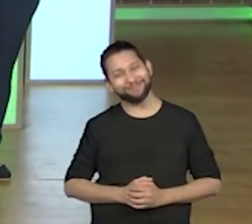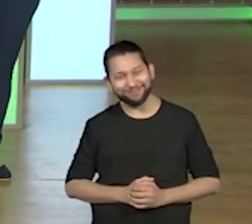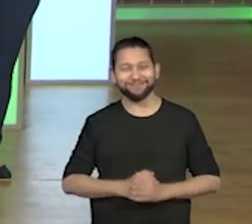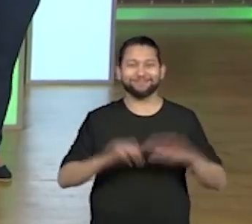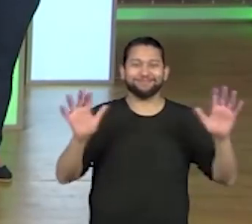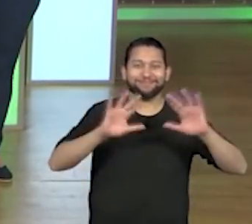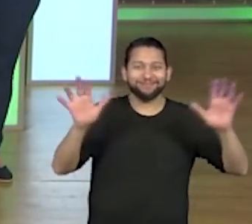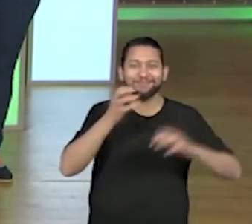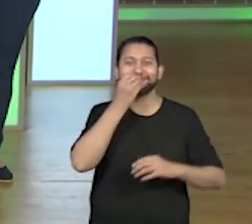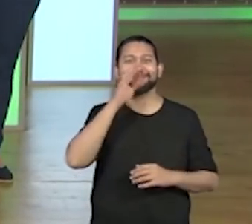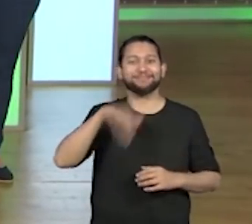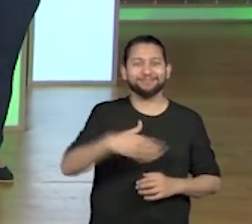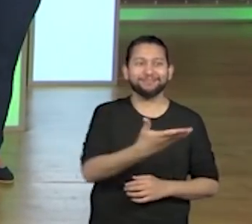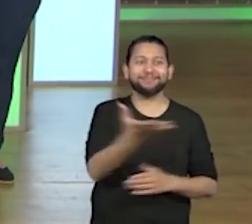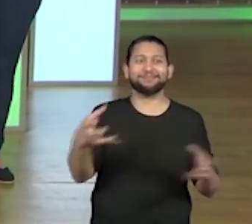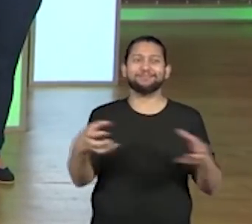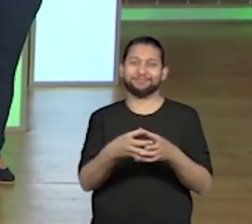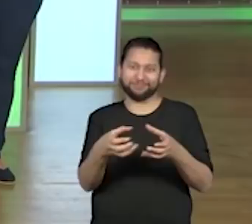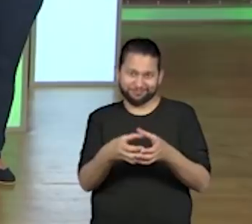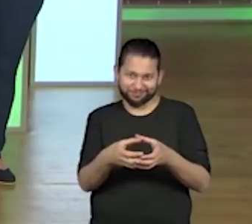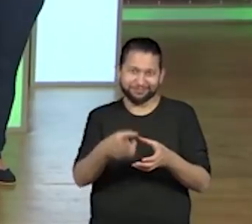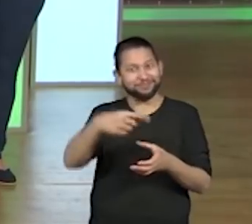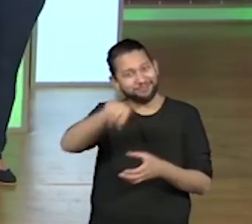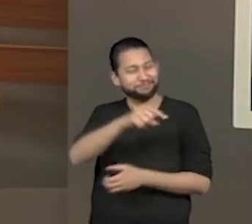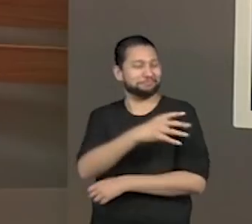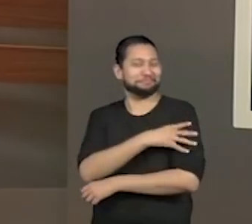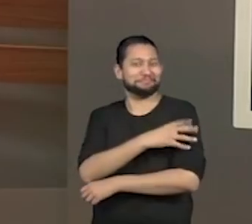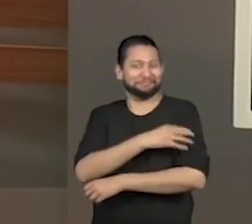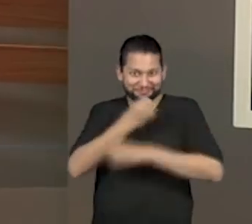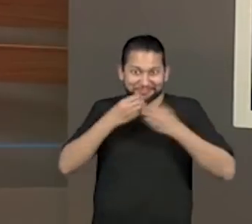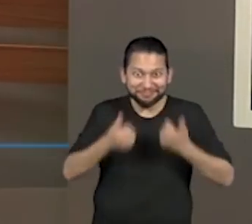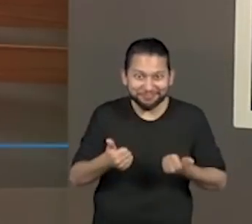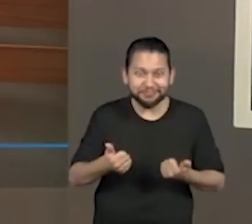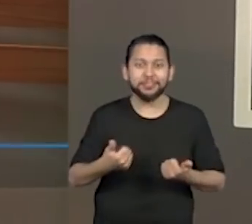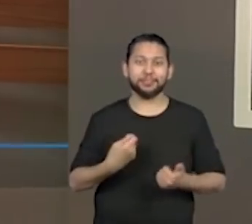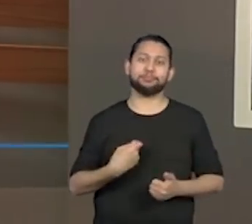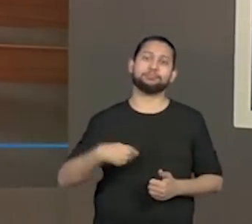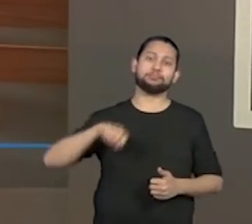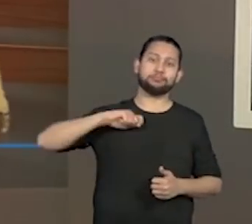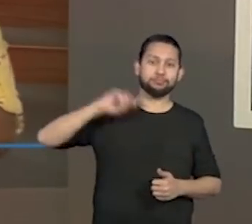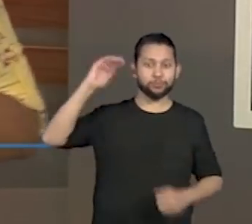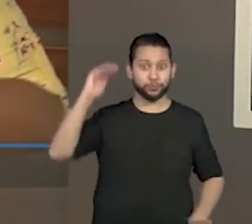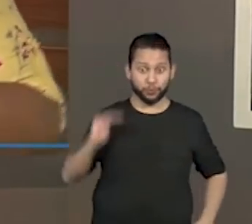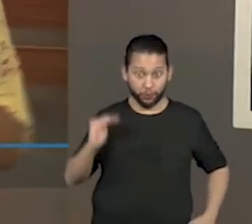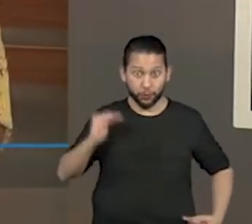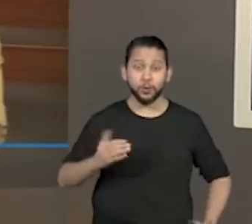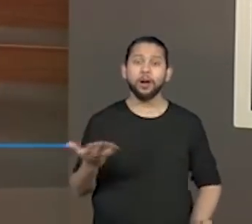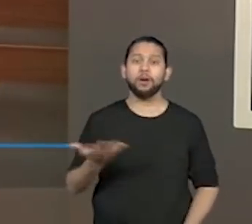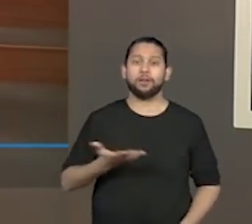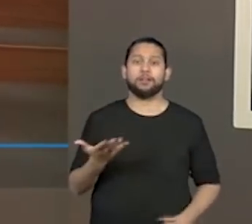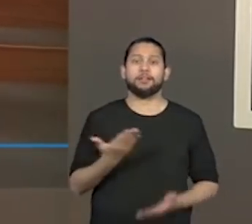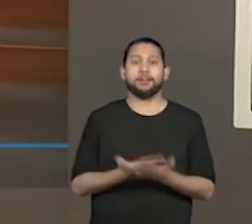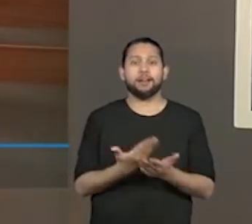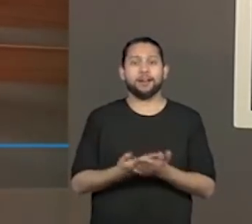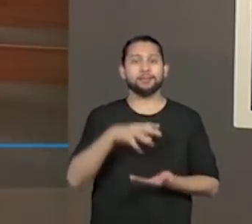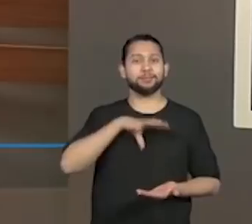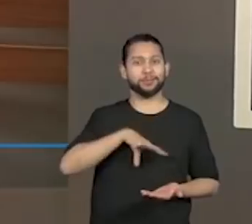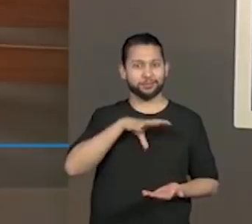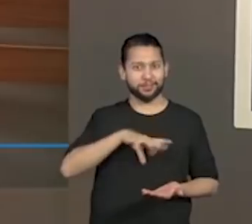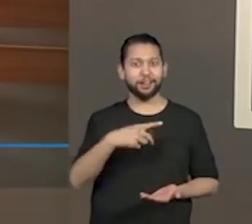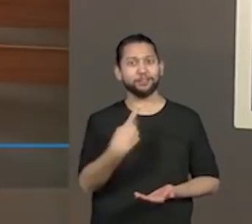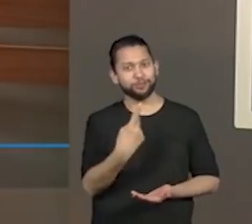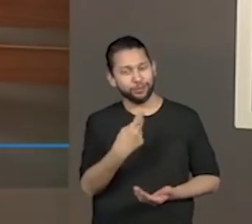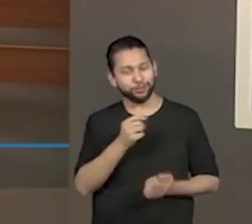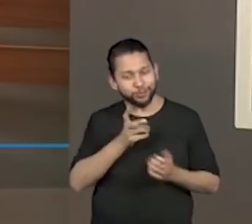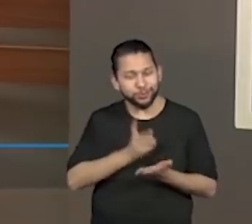Boa tarde, galera do quarto ano. Tudo bom com vocês? Eu sou a professora Joyce. Essa é mais uma aula de língua portuguesa e continuamos aqui,